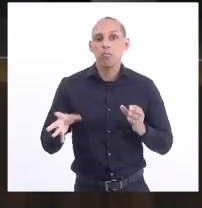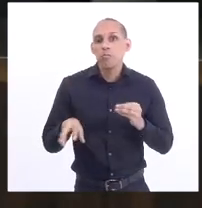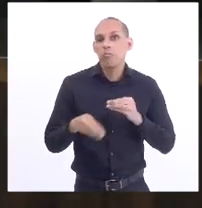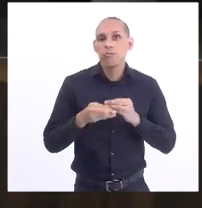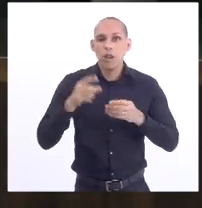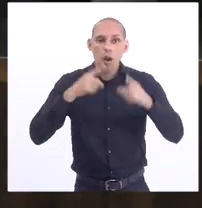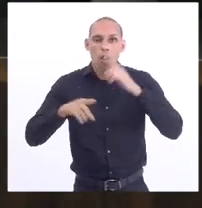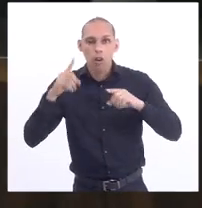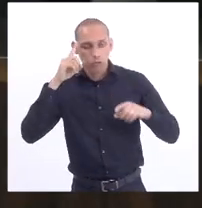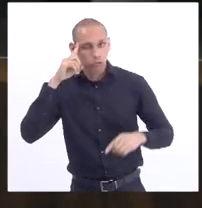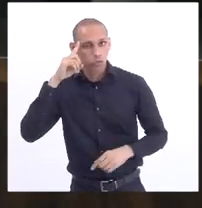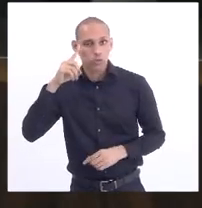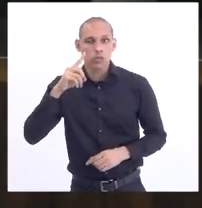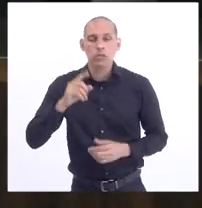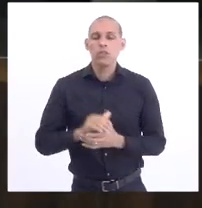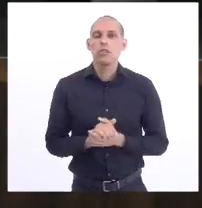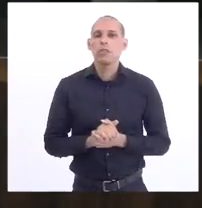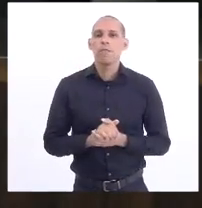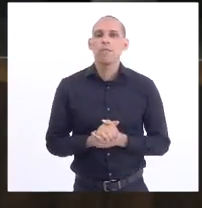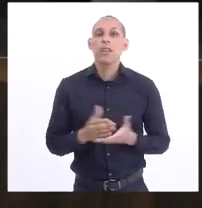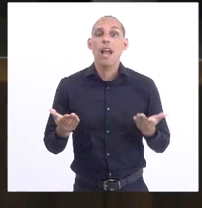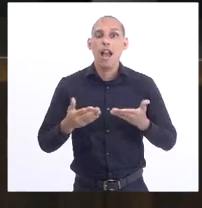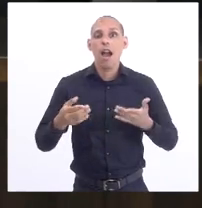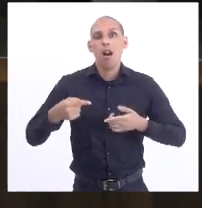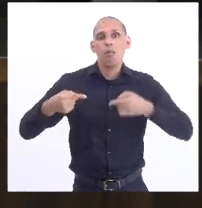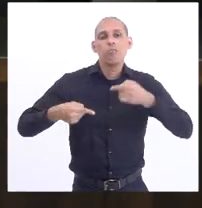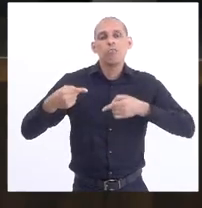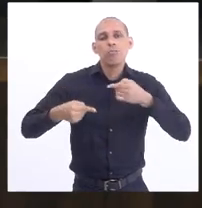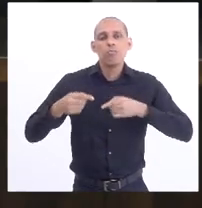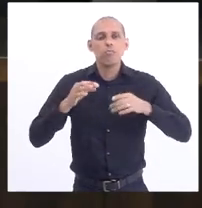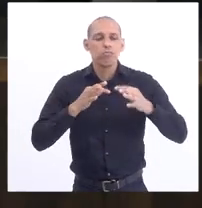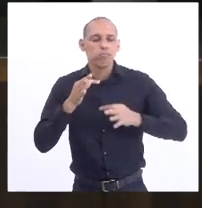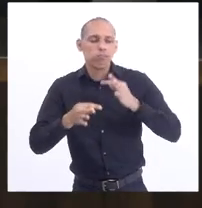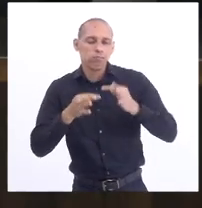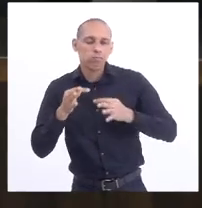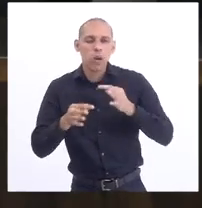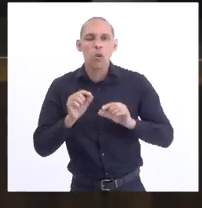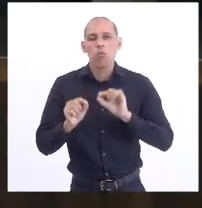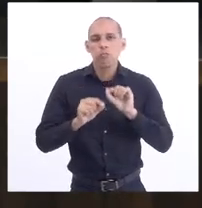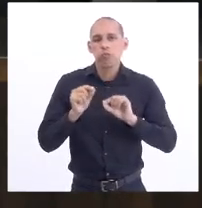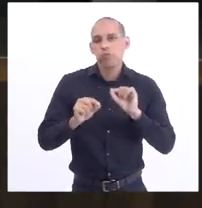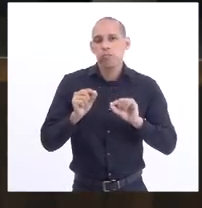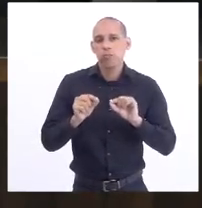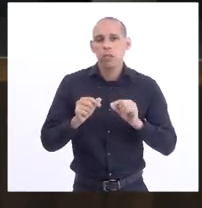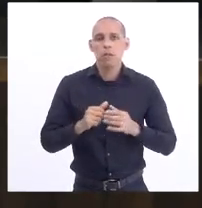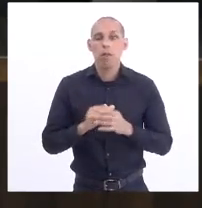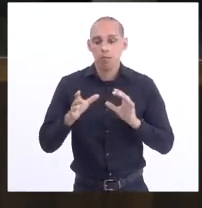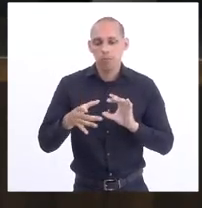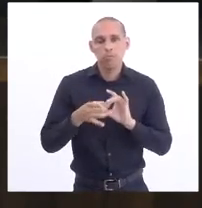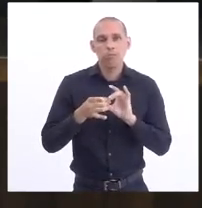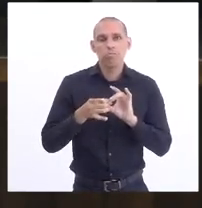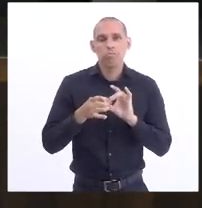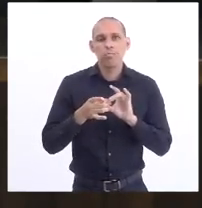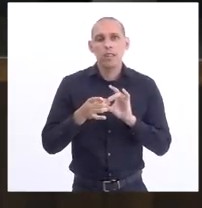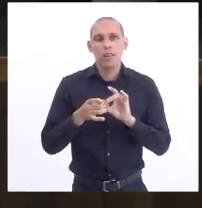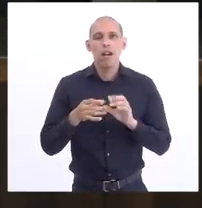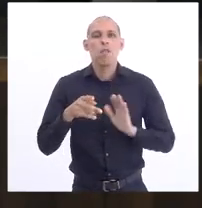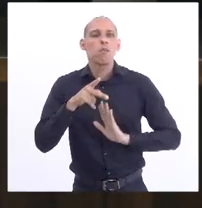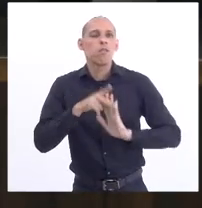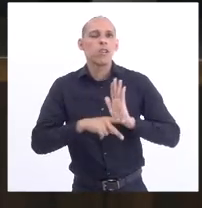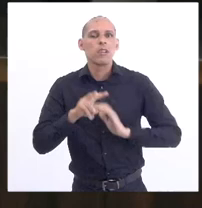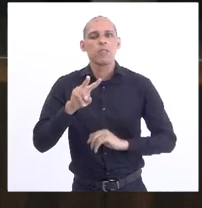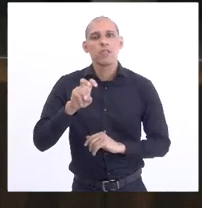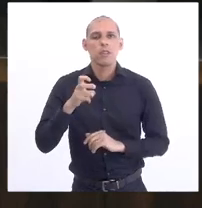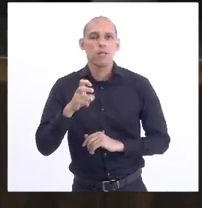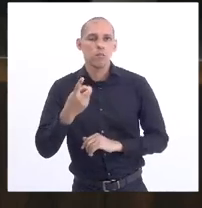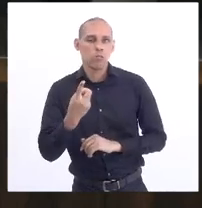artigo 47 do regimento interno, em tramitação ordinária, em votação, em segunda discussão, redação do vencido, assim emendado. Projeto de lei 4153-A de 21,